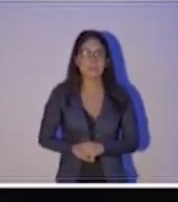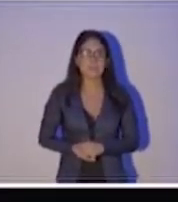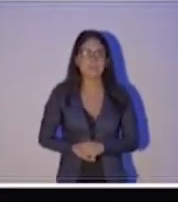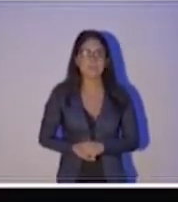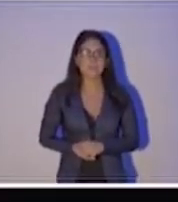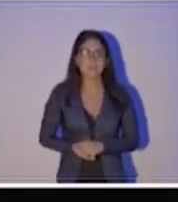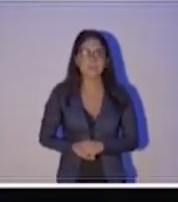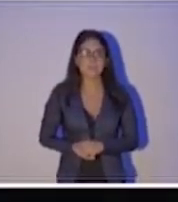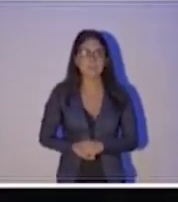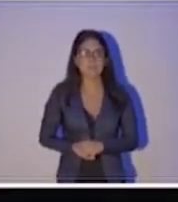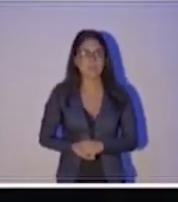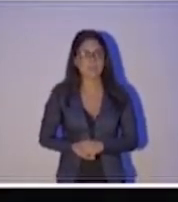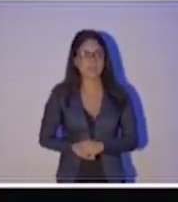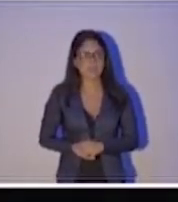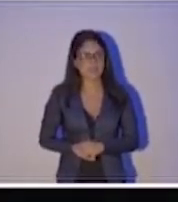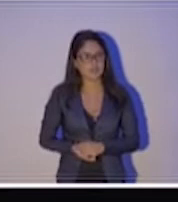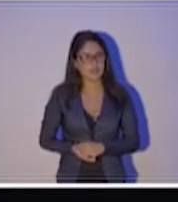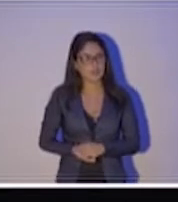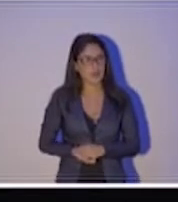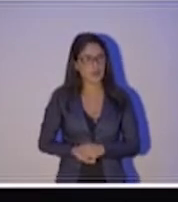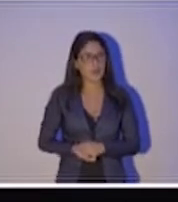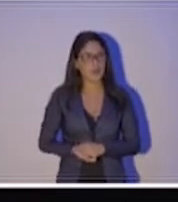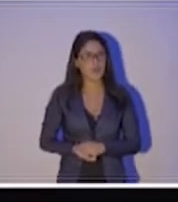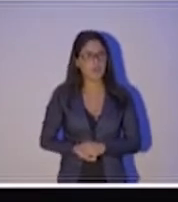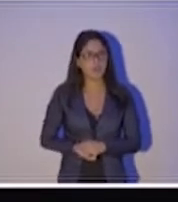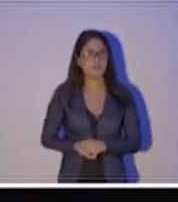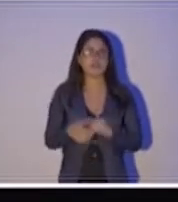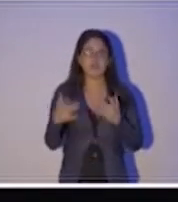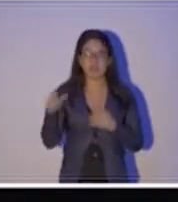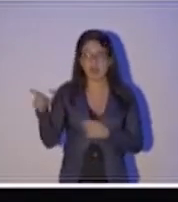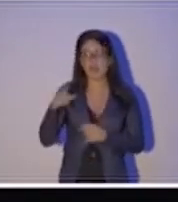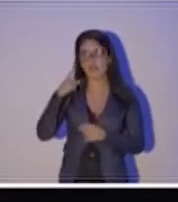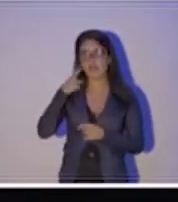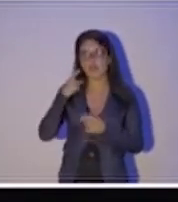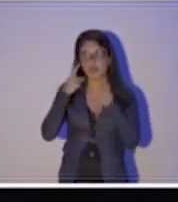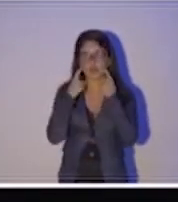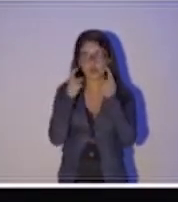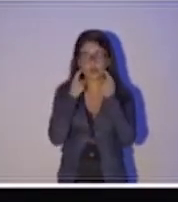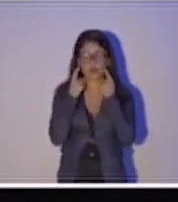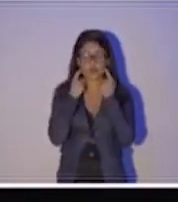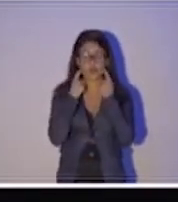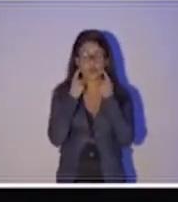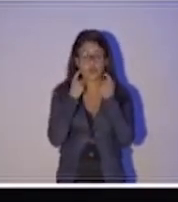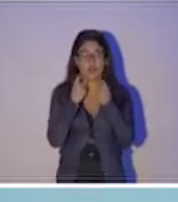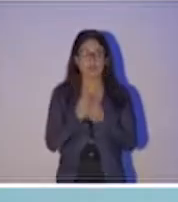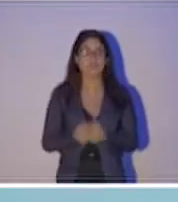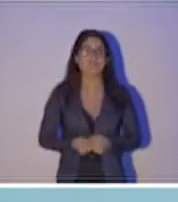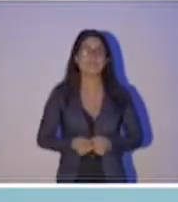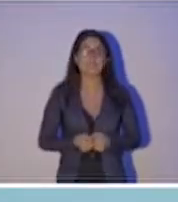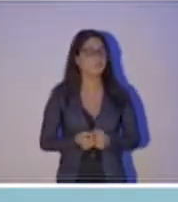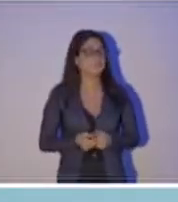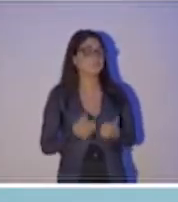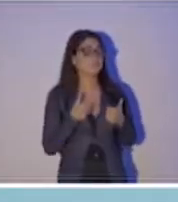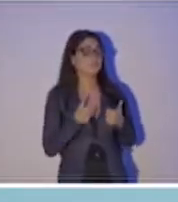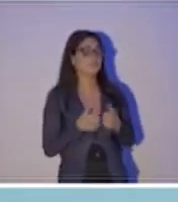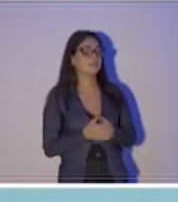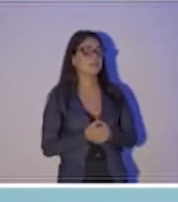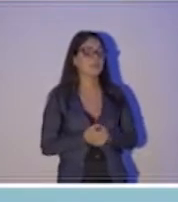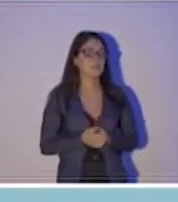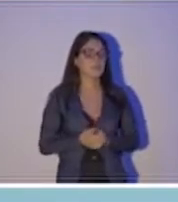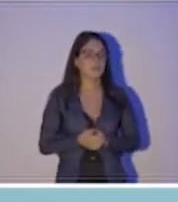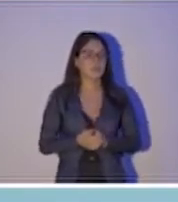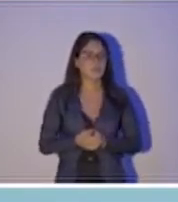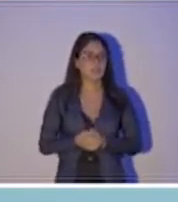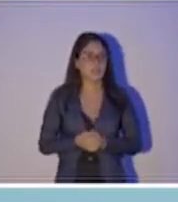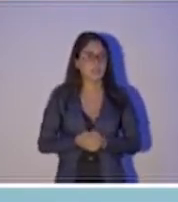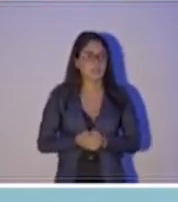Não é para chorar, não, viu, professor? Não, ele vai chorar, viu, gente? Imagina. Vai chorar. Tô super bem. Vocês quase não estão botando uma pressão nele